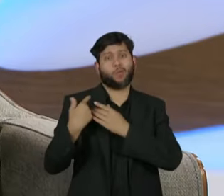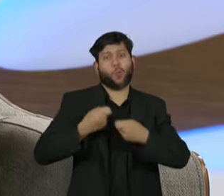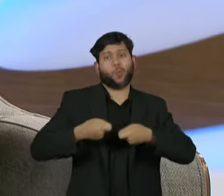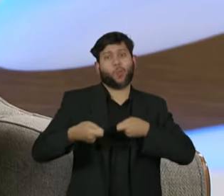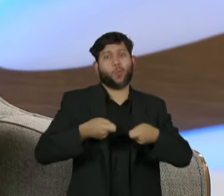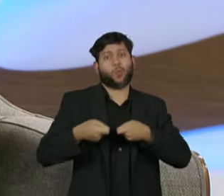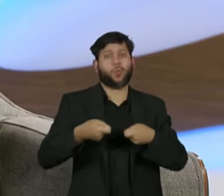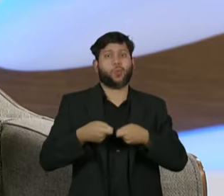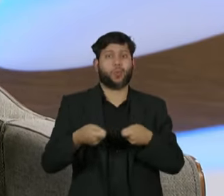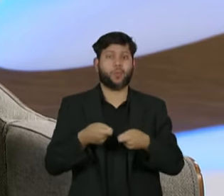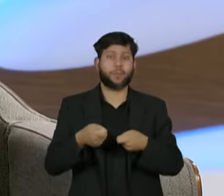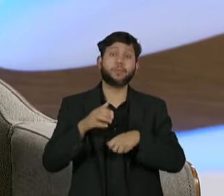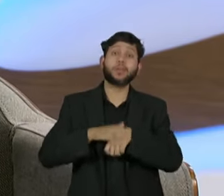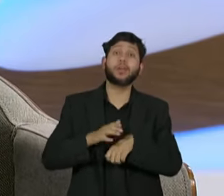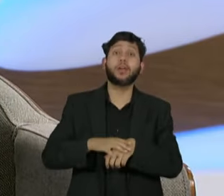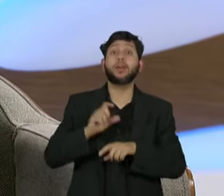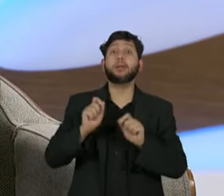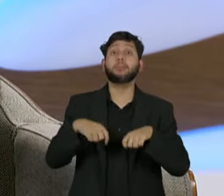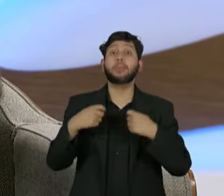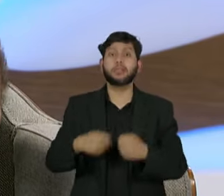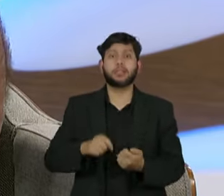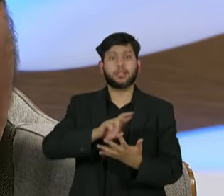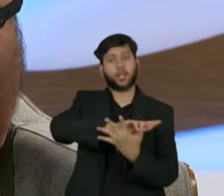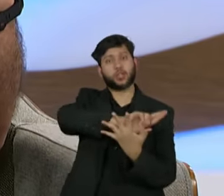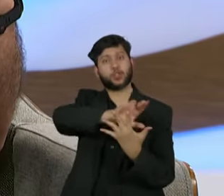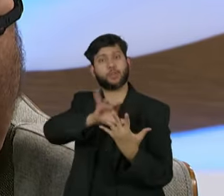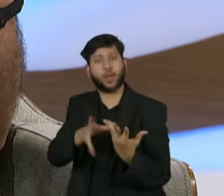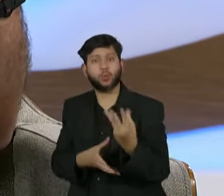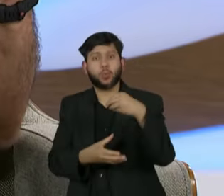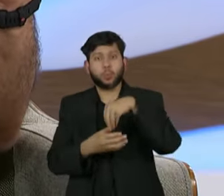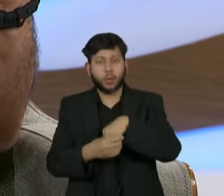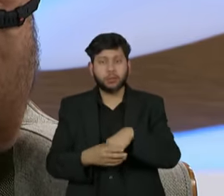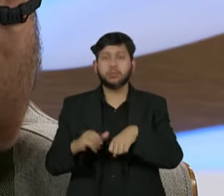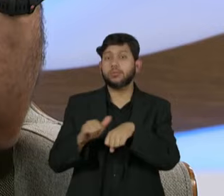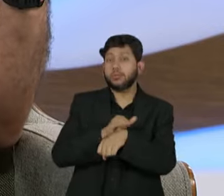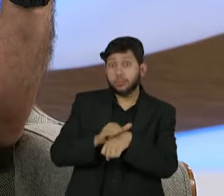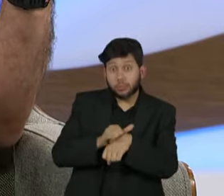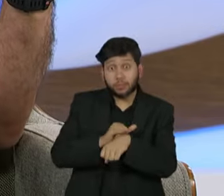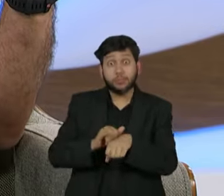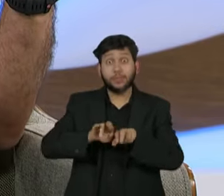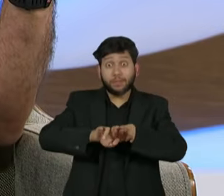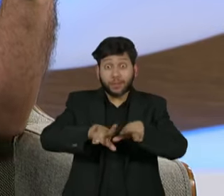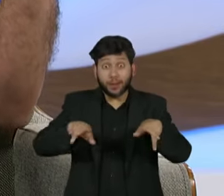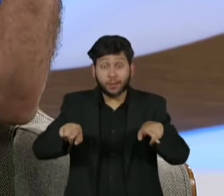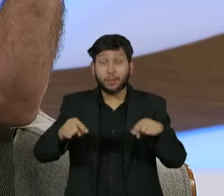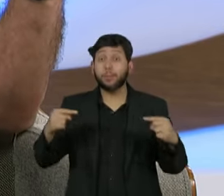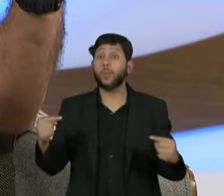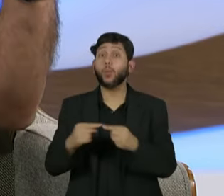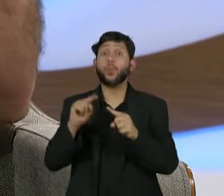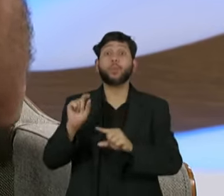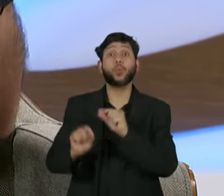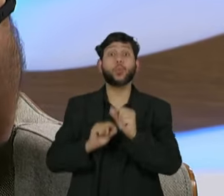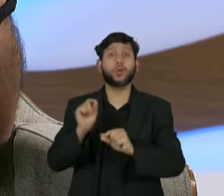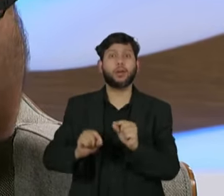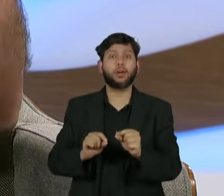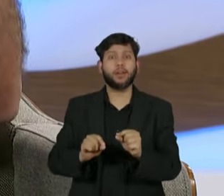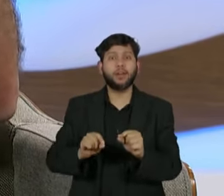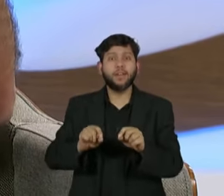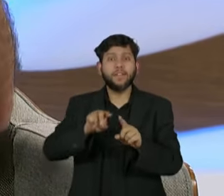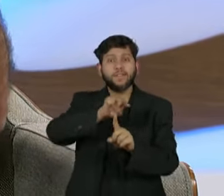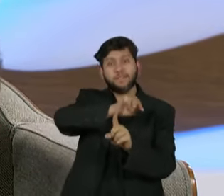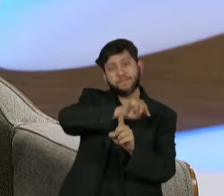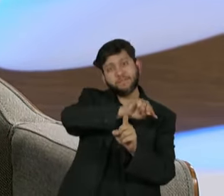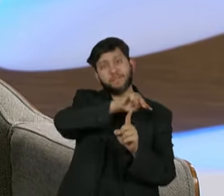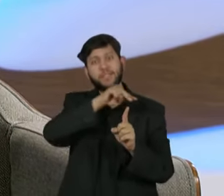esse regulador devia ser diverso complexo sofisticado o suficiente para incluir as múltiplas visões